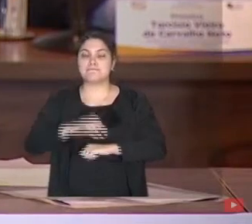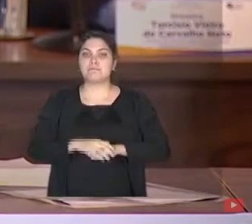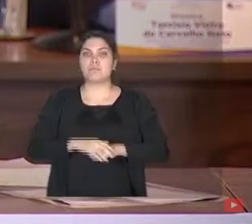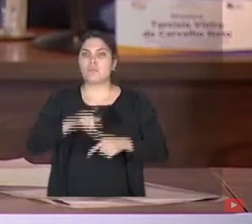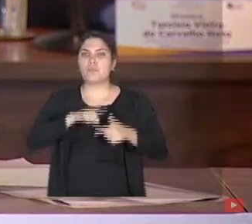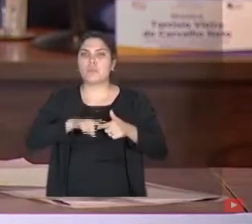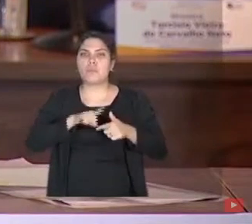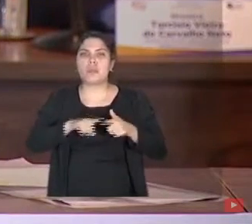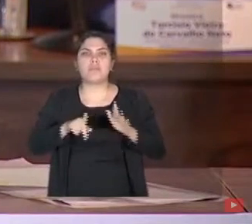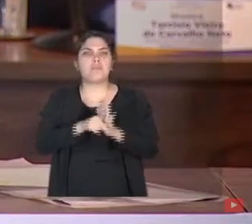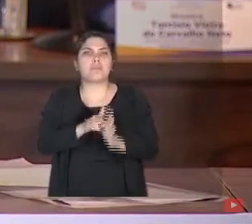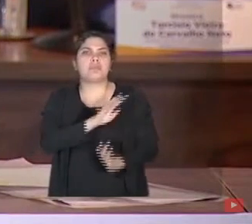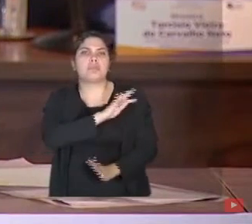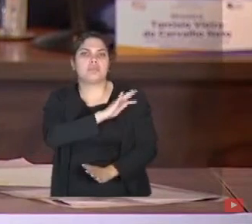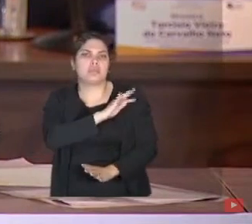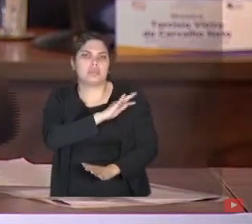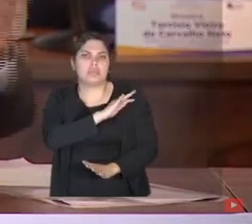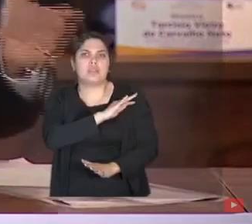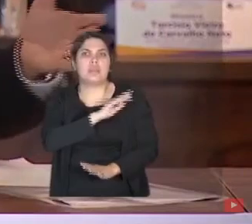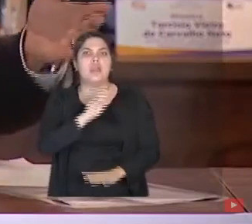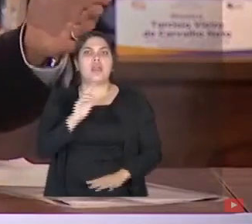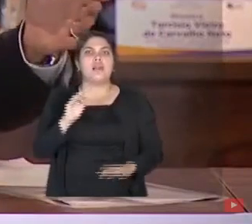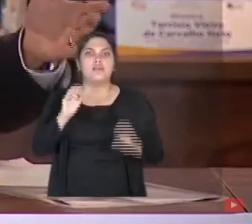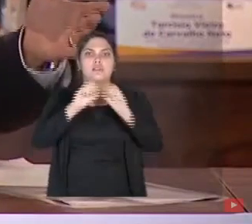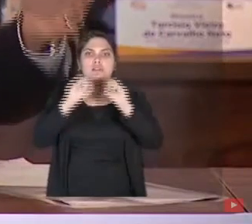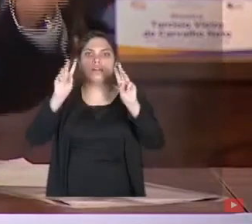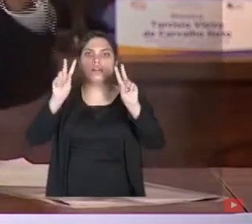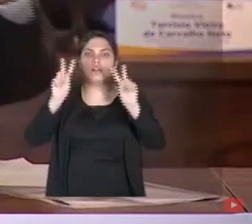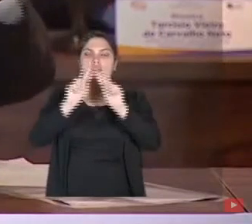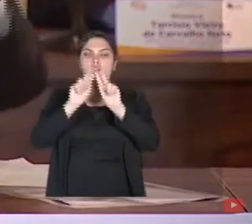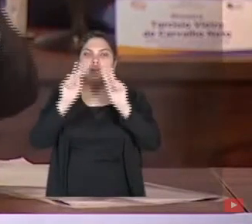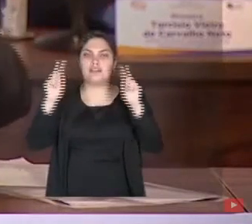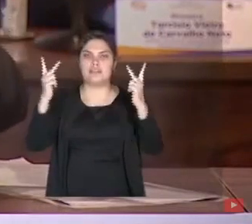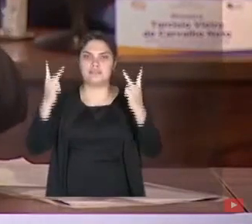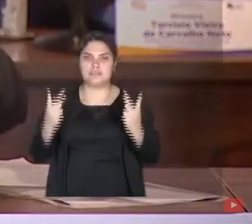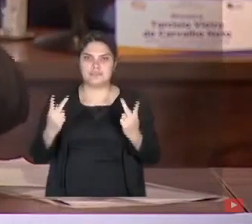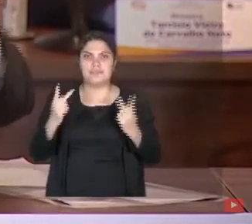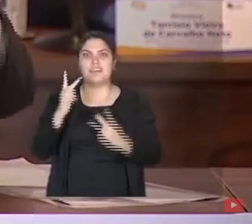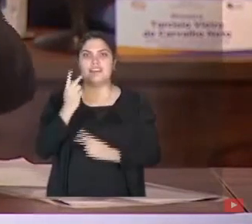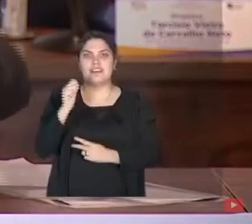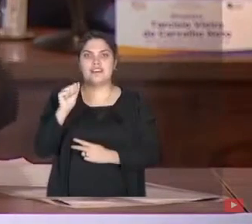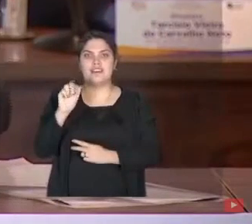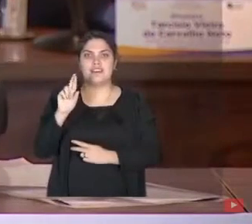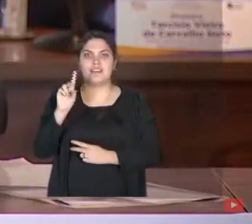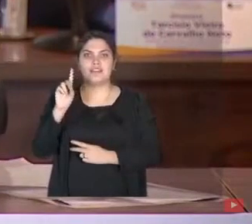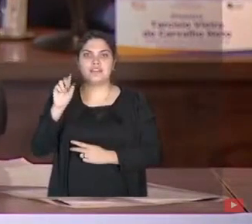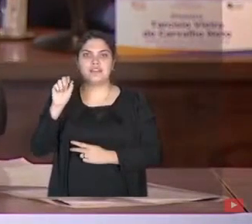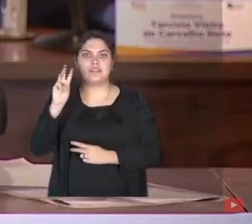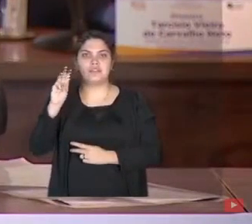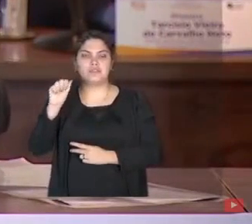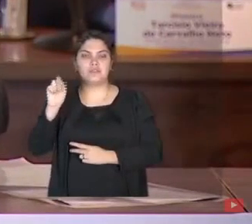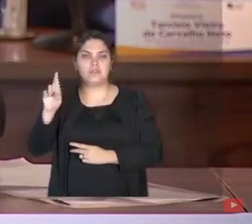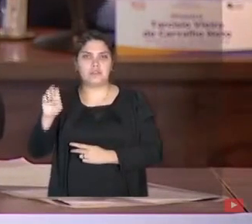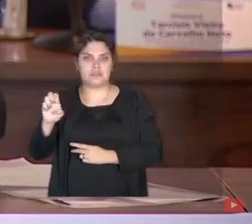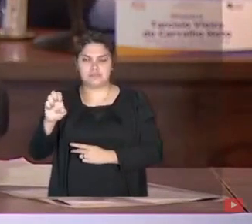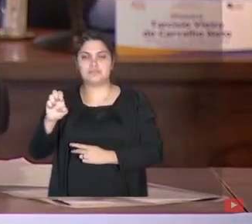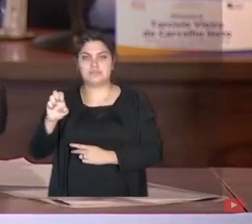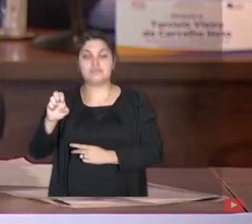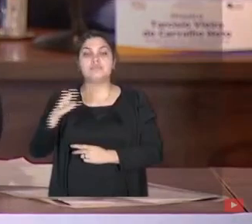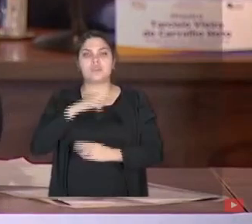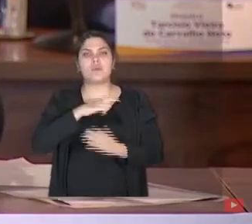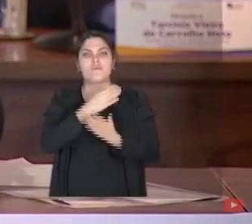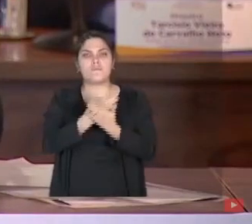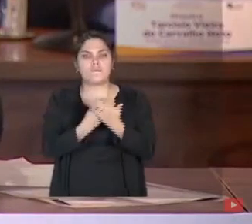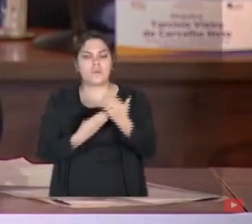problema técnico de hardware. Os dados chegaram para a totalização